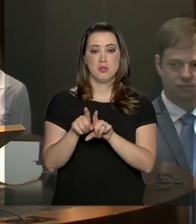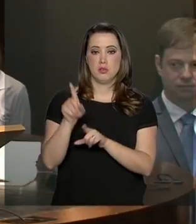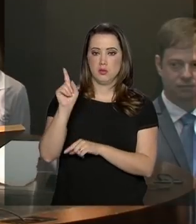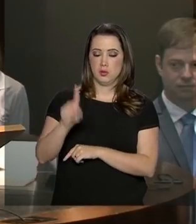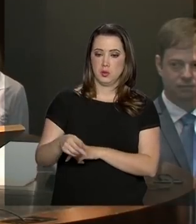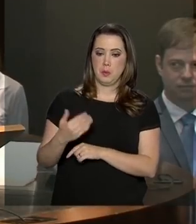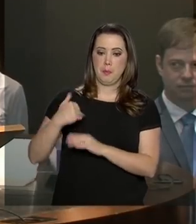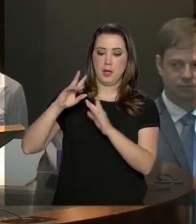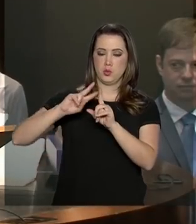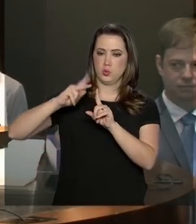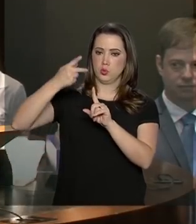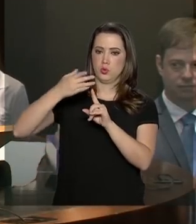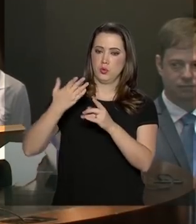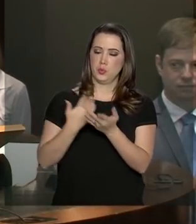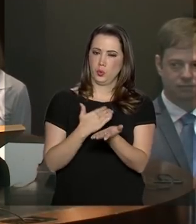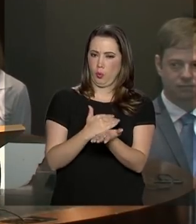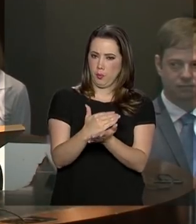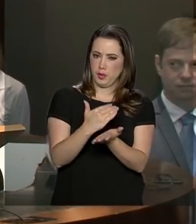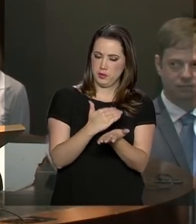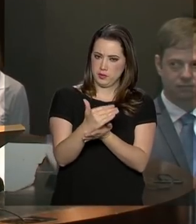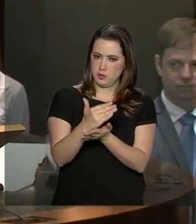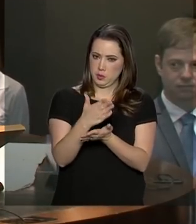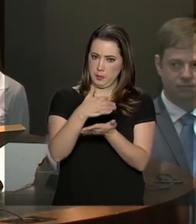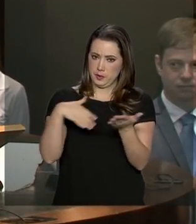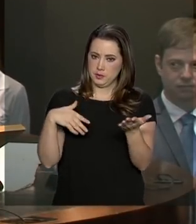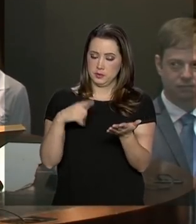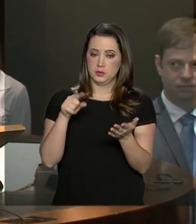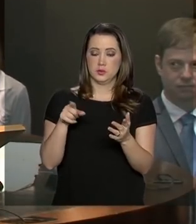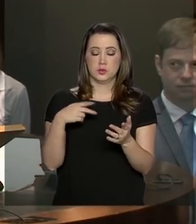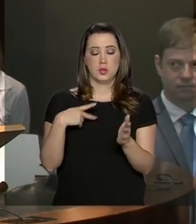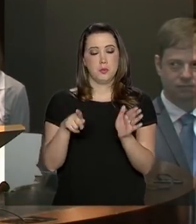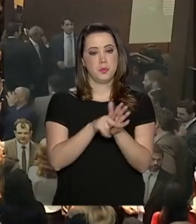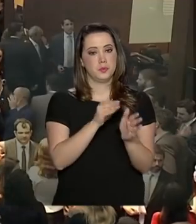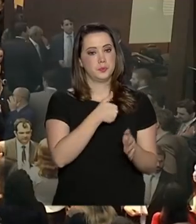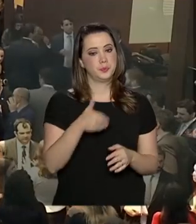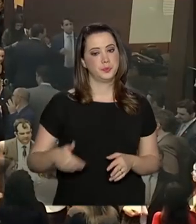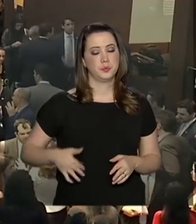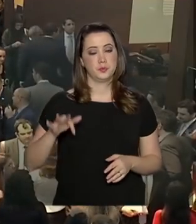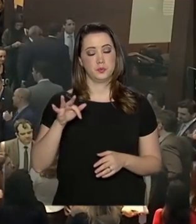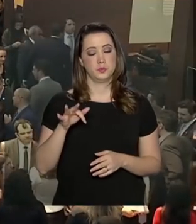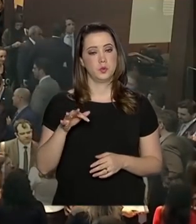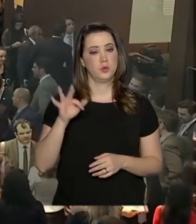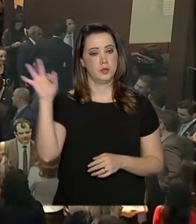R$ 2,719 bilhões, mais do dobro da outorga, a parcela destinada aos cofres do governo, de